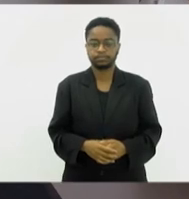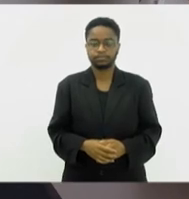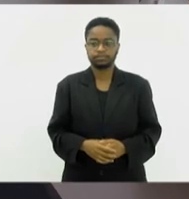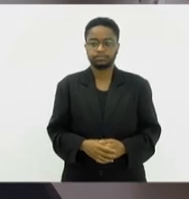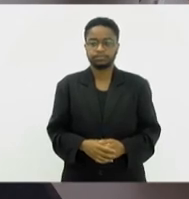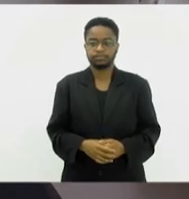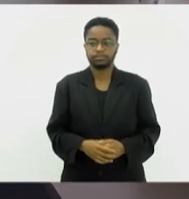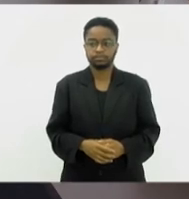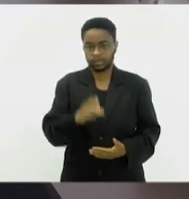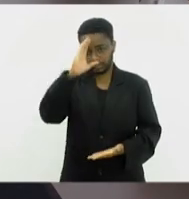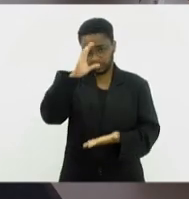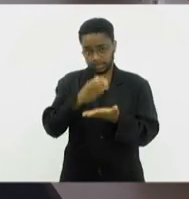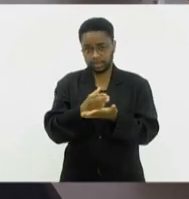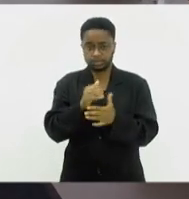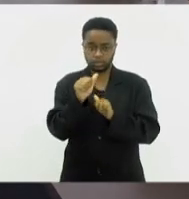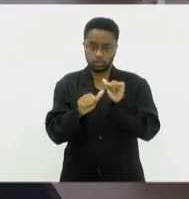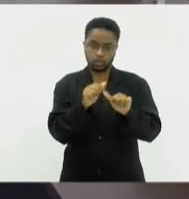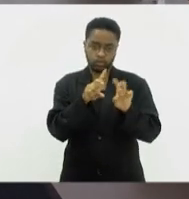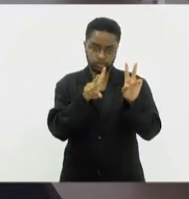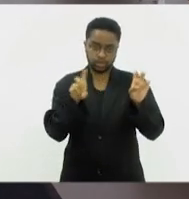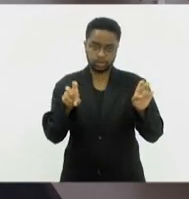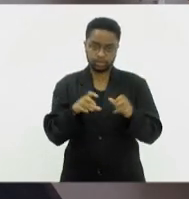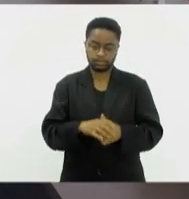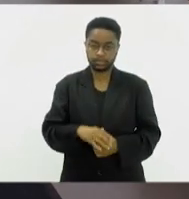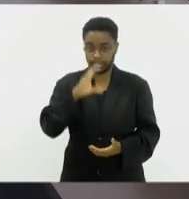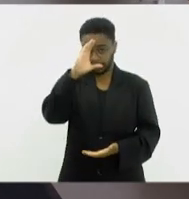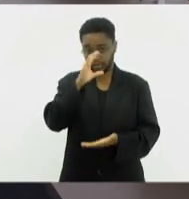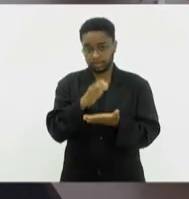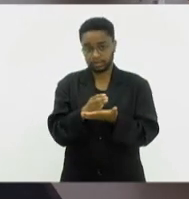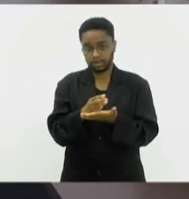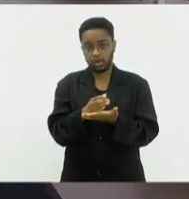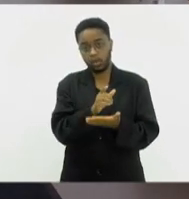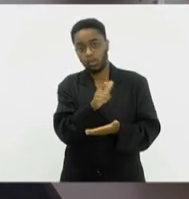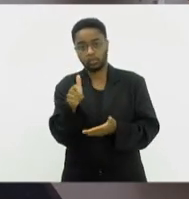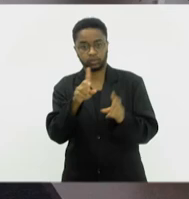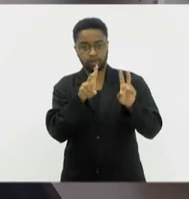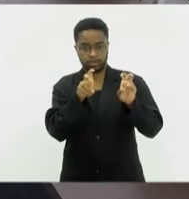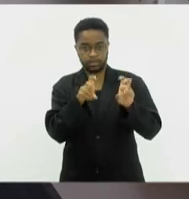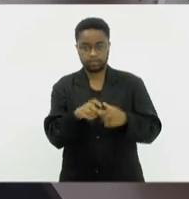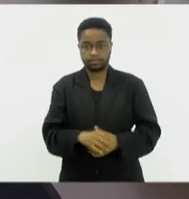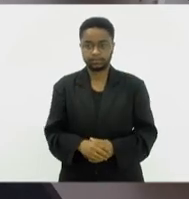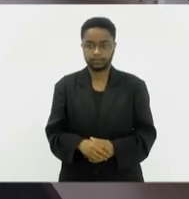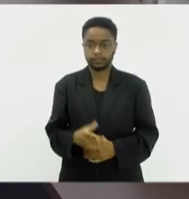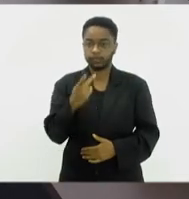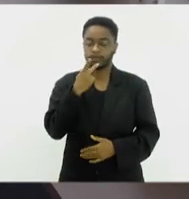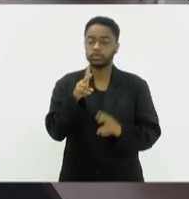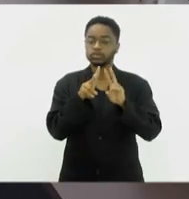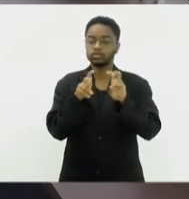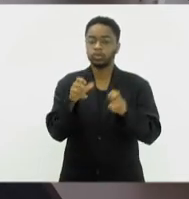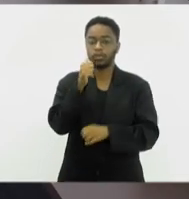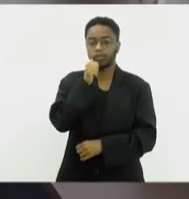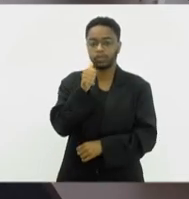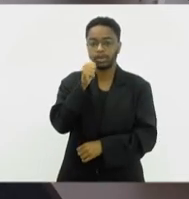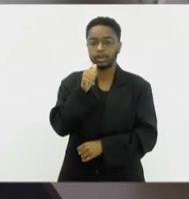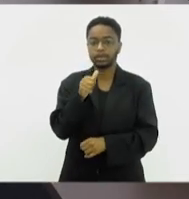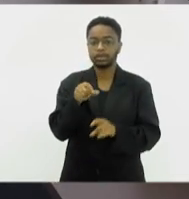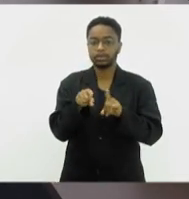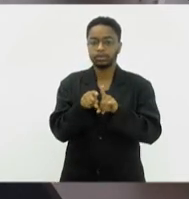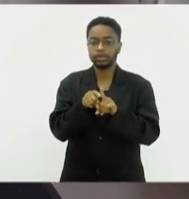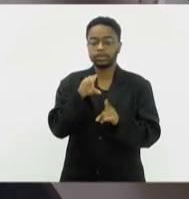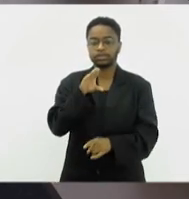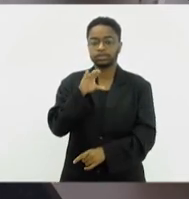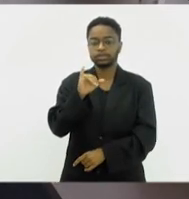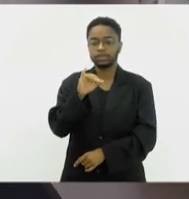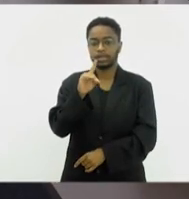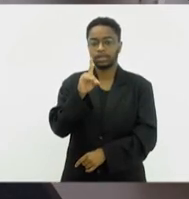A tese eu mudei de tema. A tese o quê? A tese é outro tema. Estou falando sobre mulheres e a siderurgia.